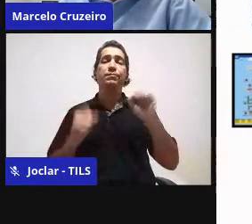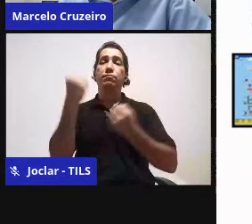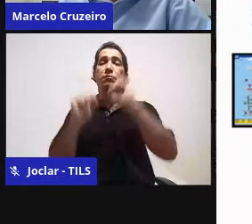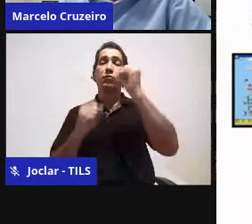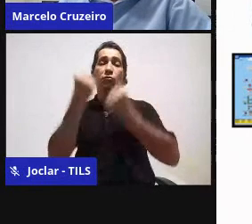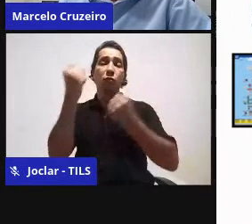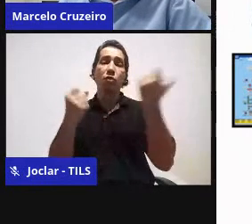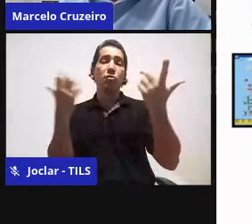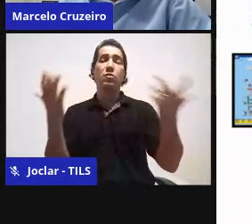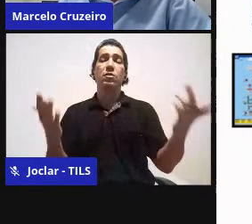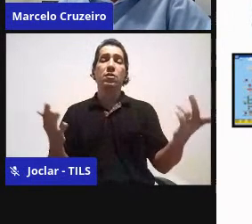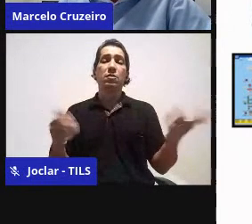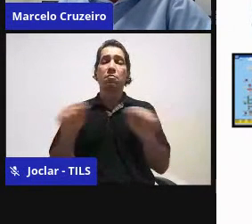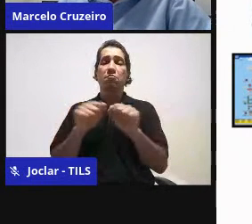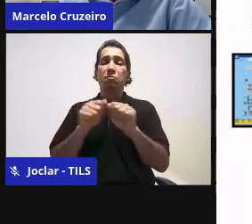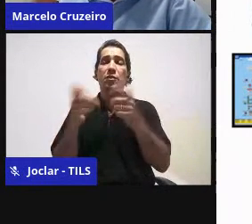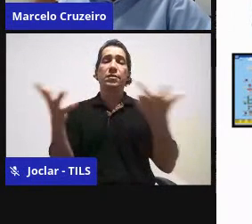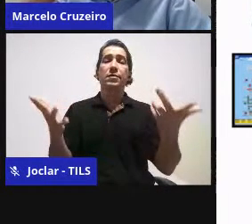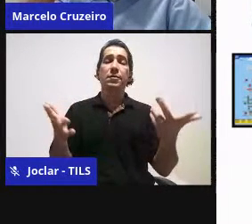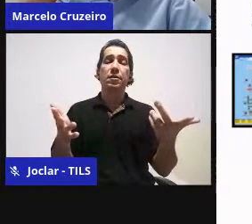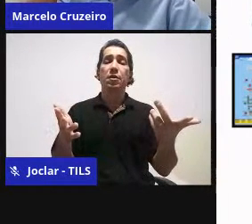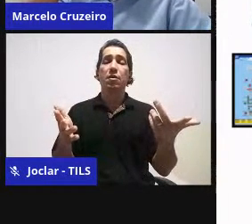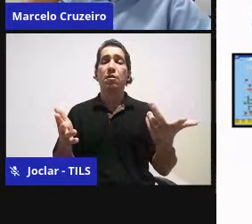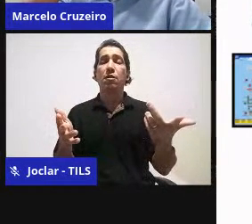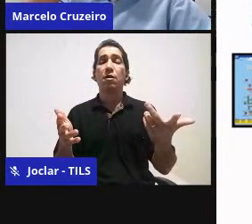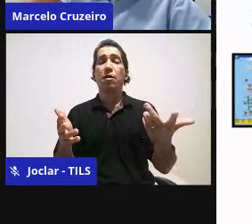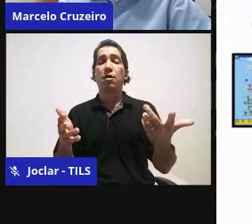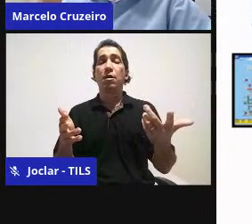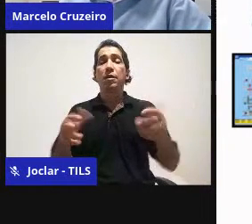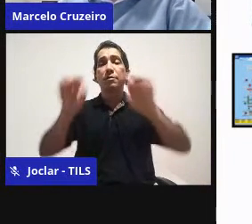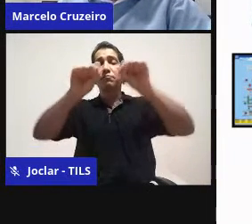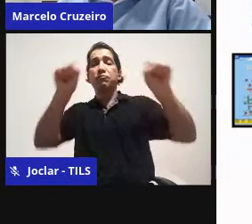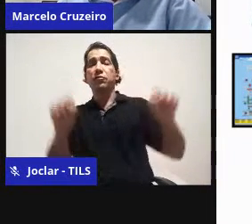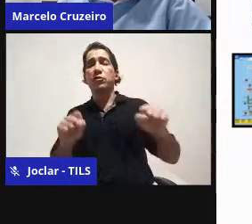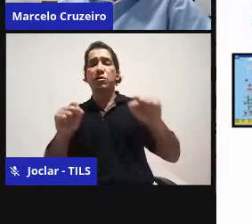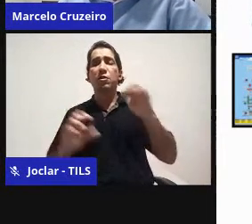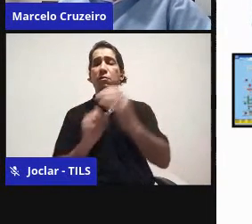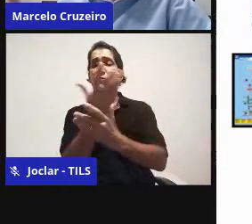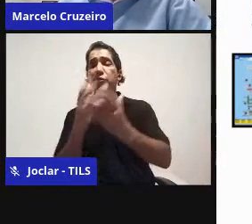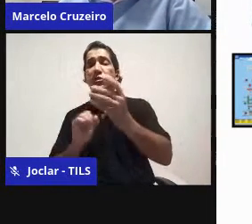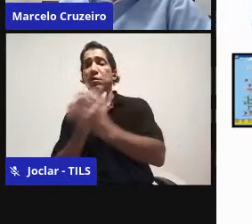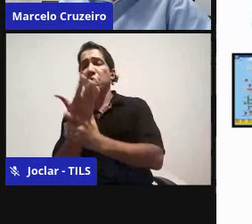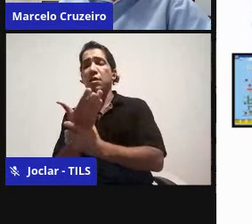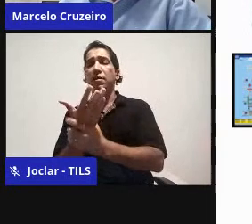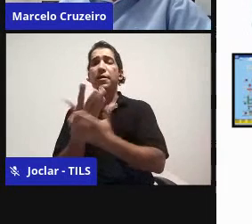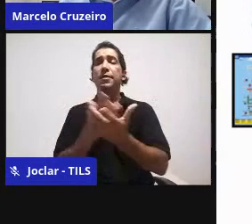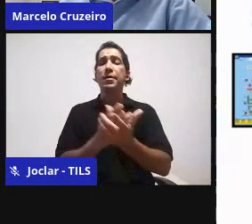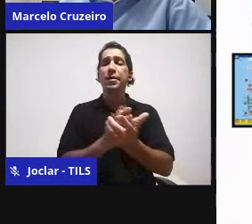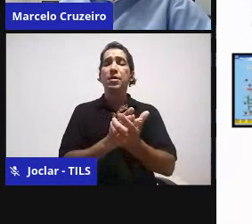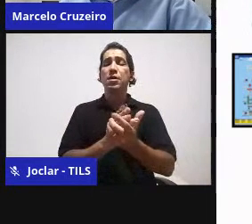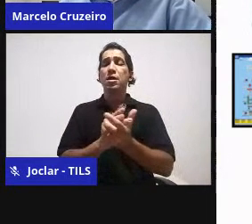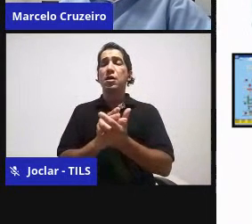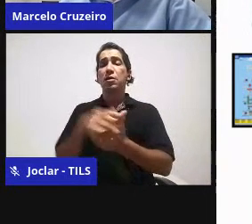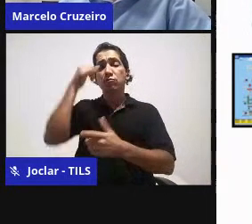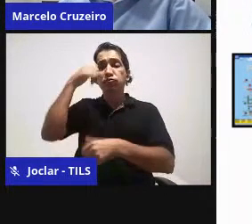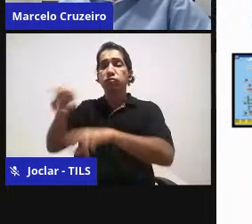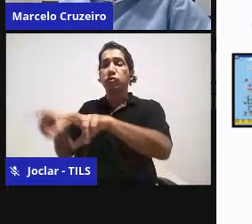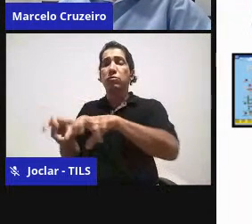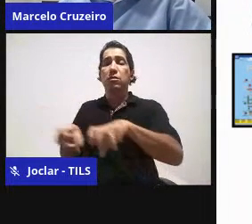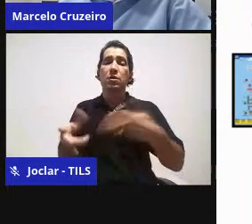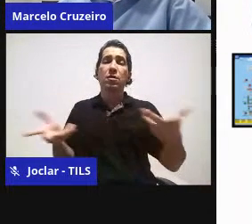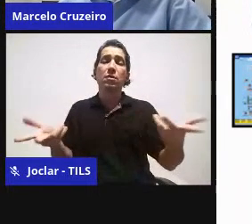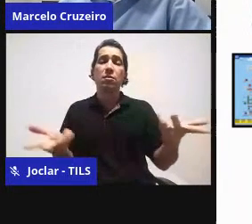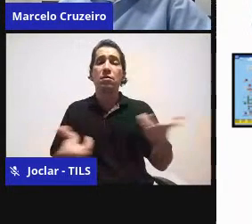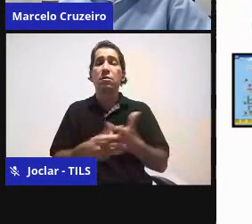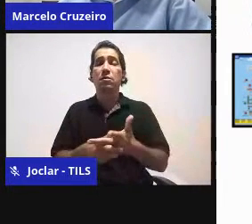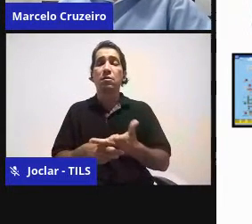ou processos de produção, né, no campo, onde você vai utilizar não somente PLCs em máquinas,